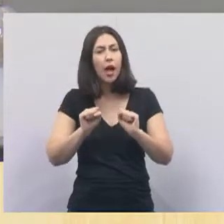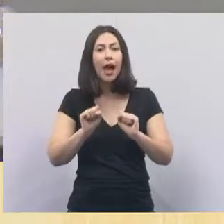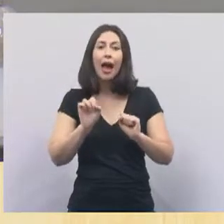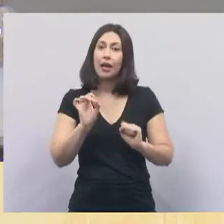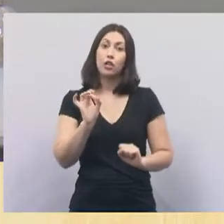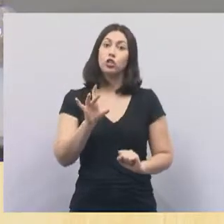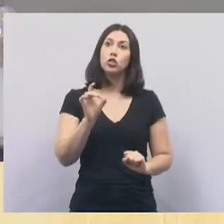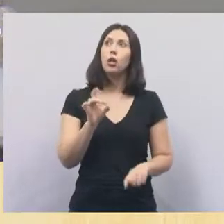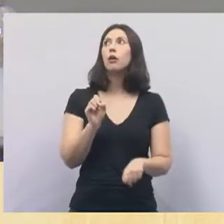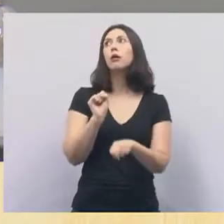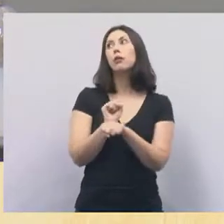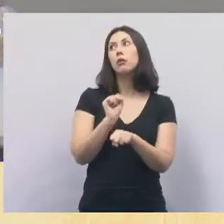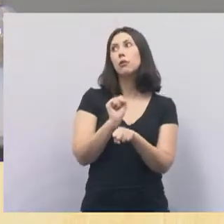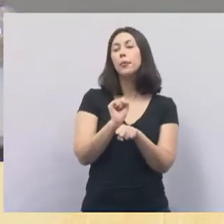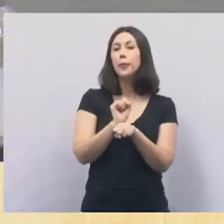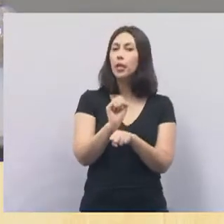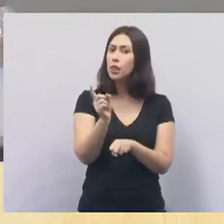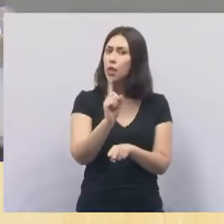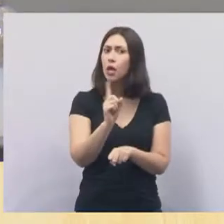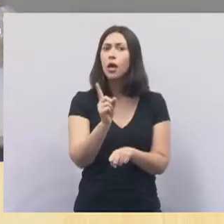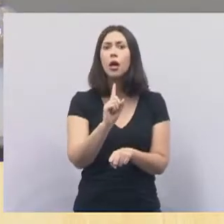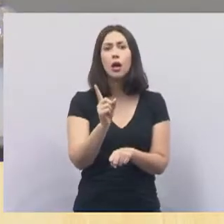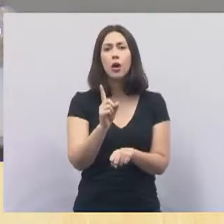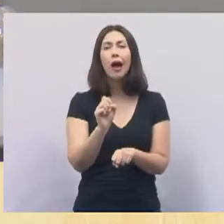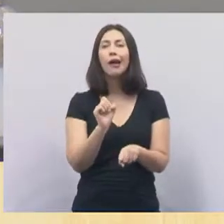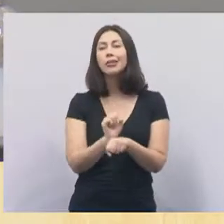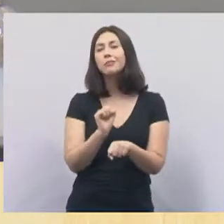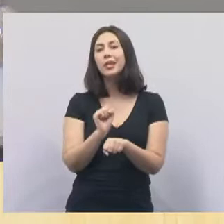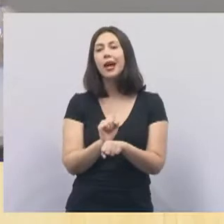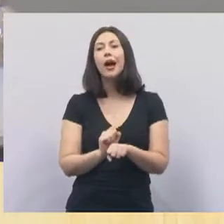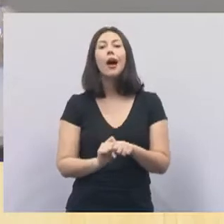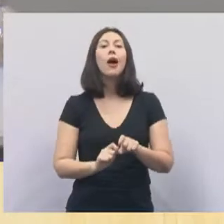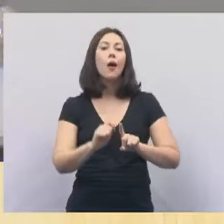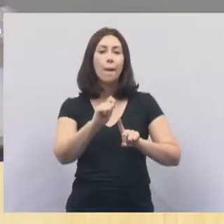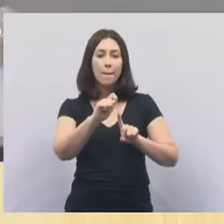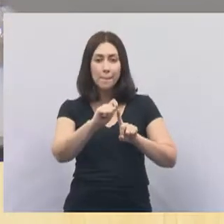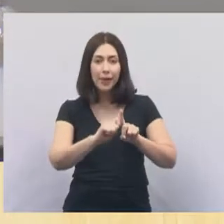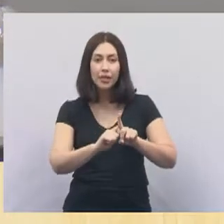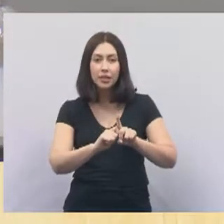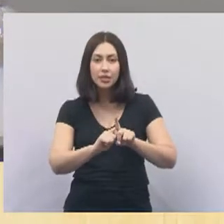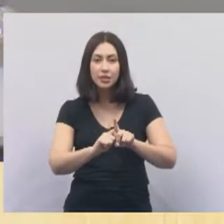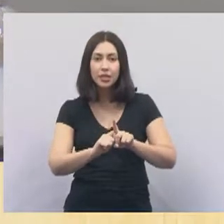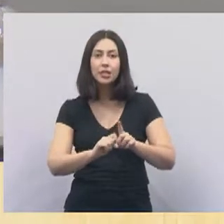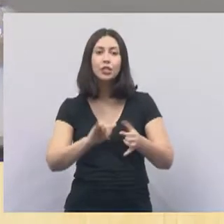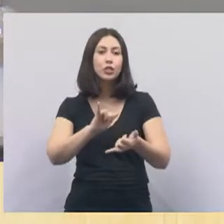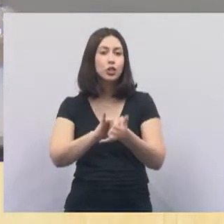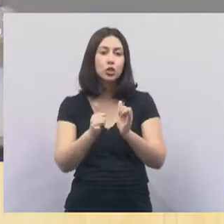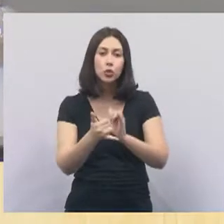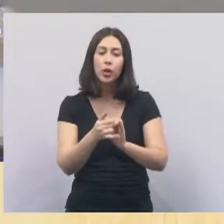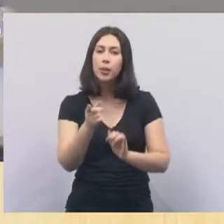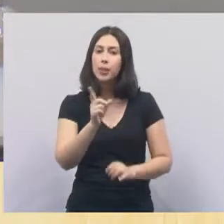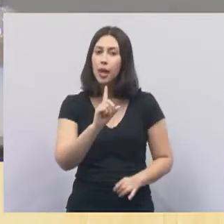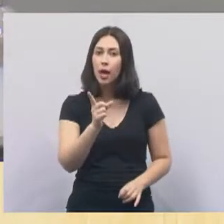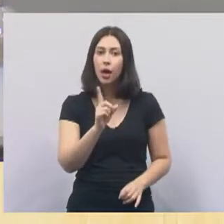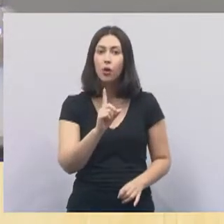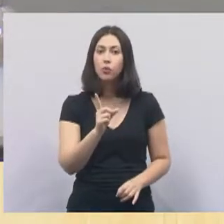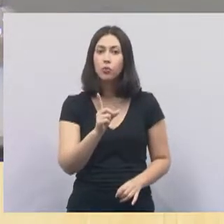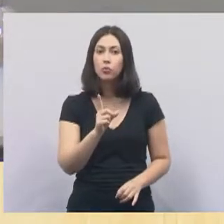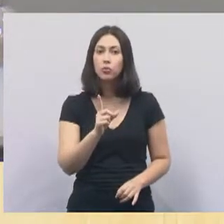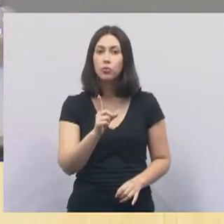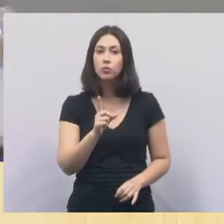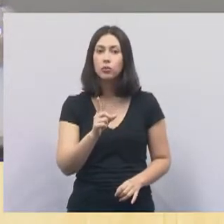esperá vereadora chegar o mês de junho para poder executar ações